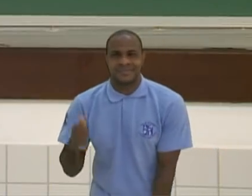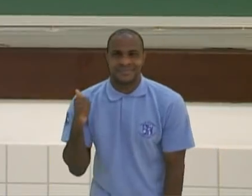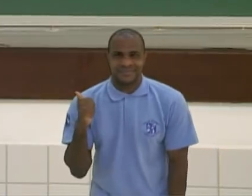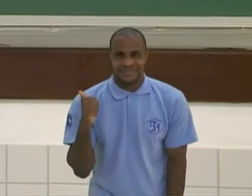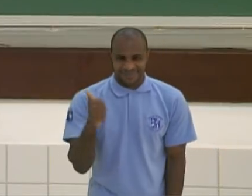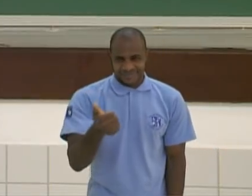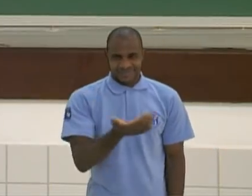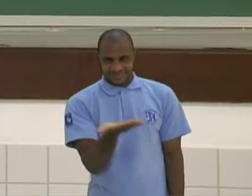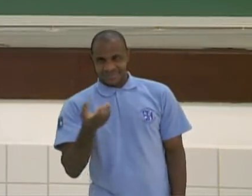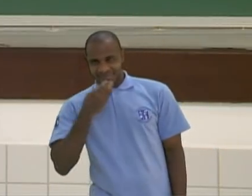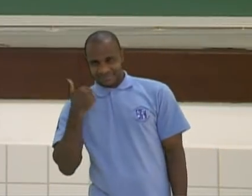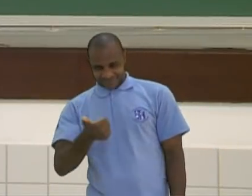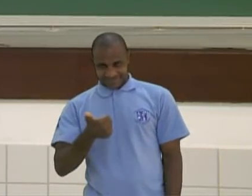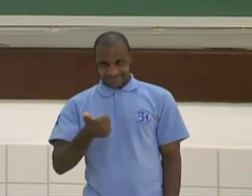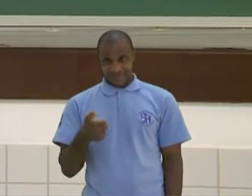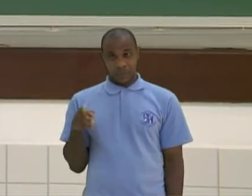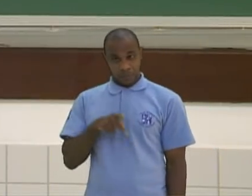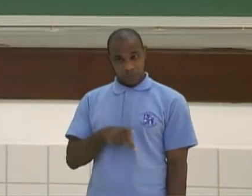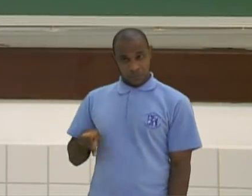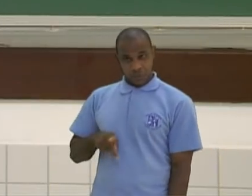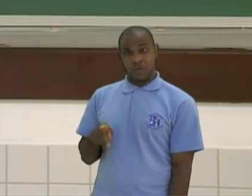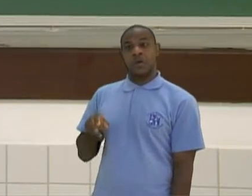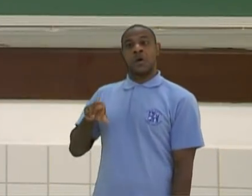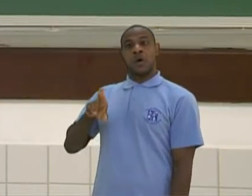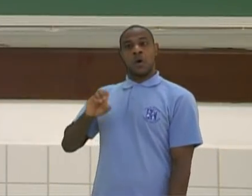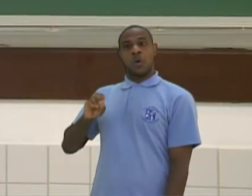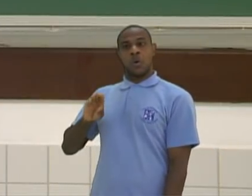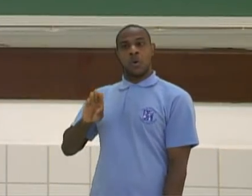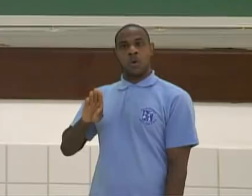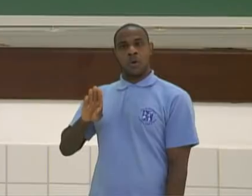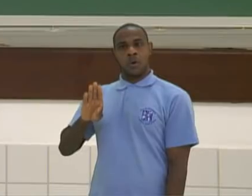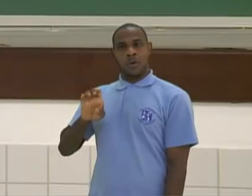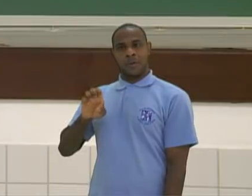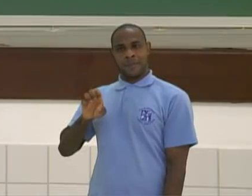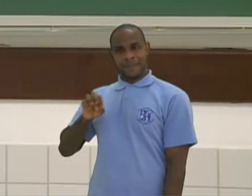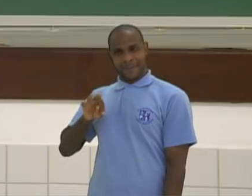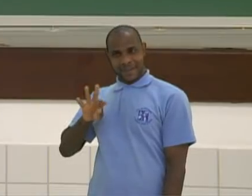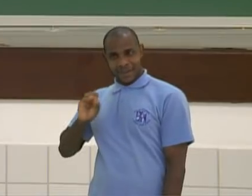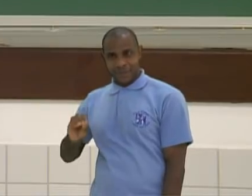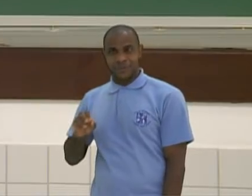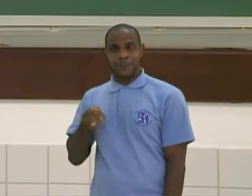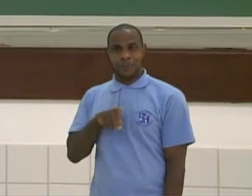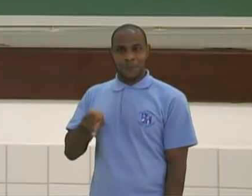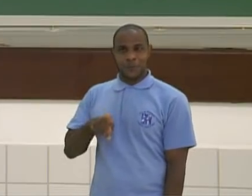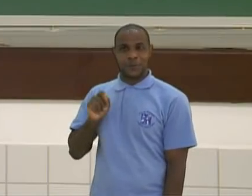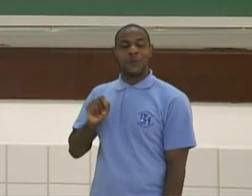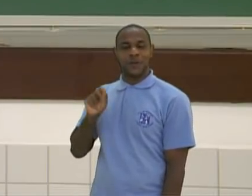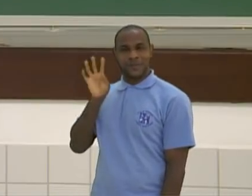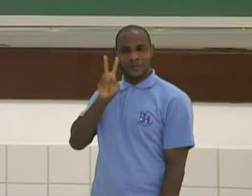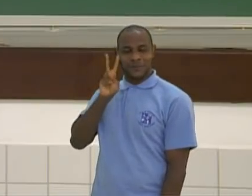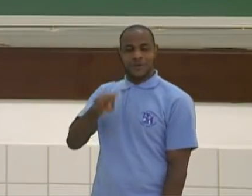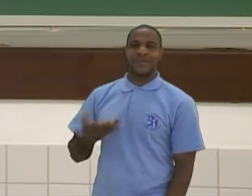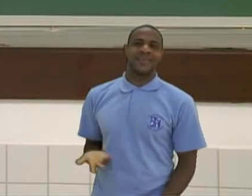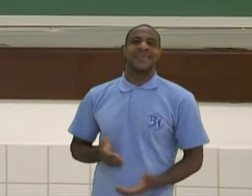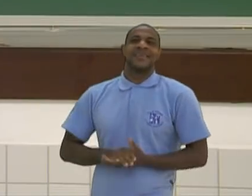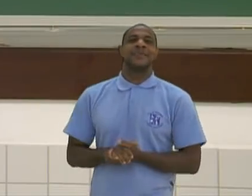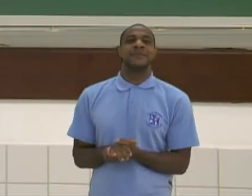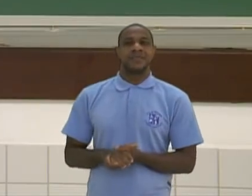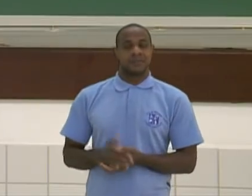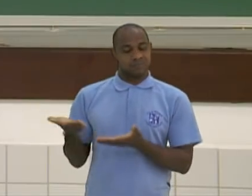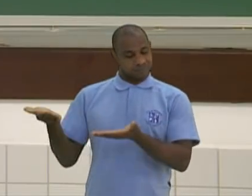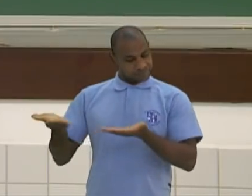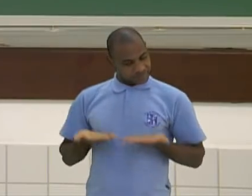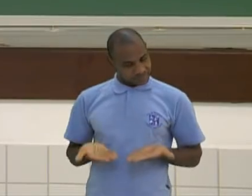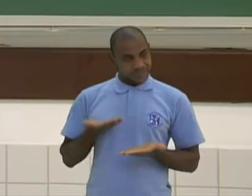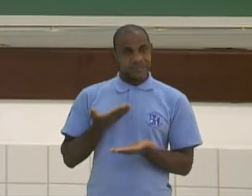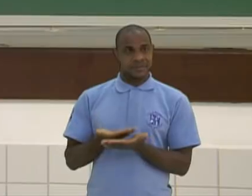Fala galera, tudo bem? Sou o professor Roberto Falcione, professor de História, em nome da Secretaria de Educação. Sejam todos bem-vindos para mais uma aula. Hoje